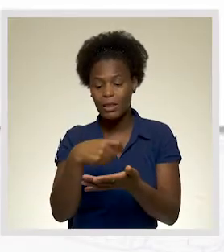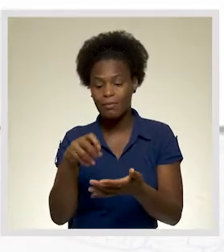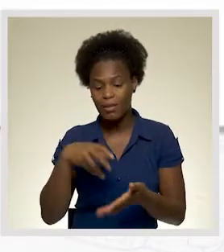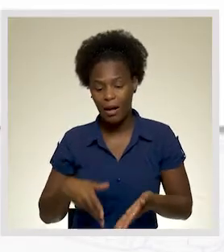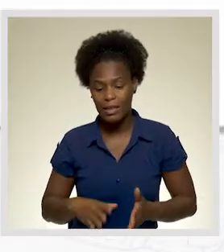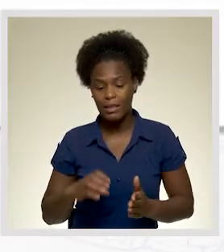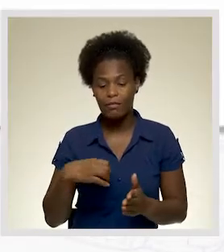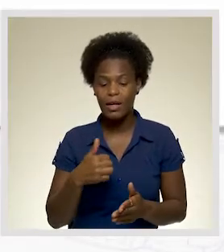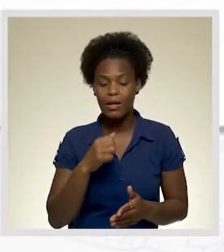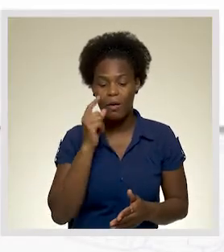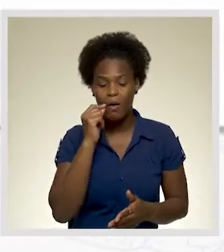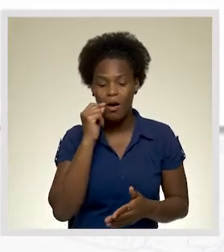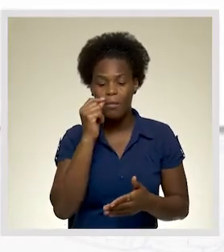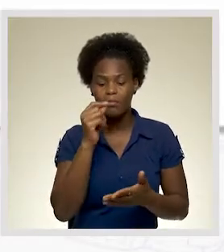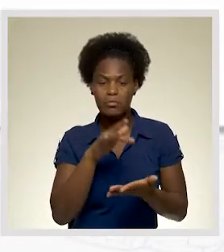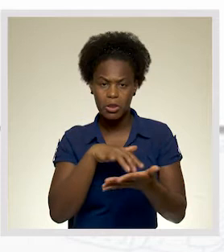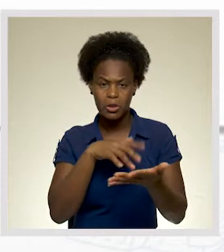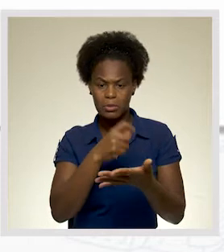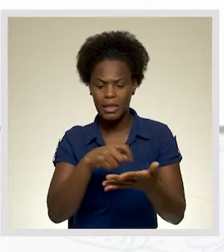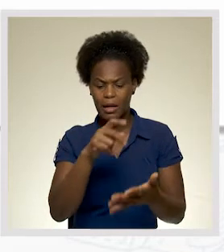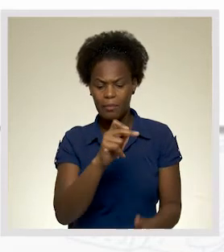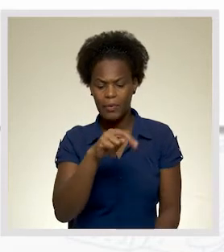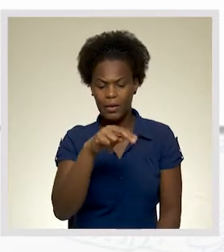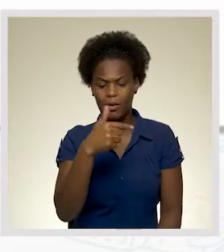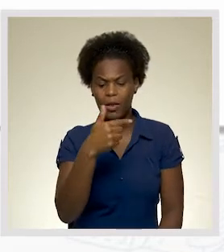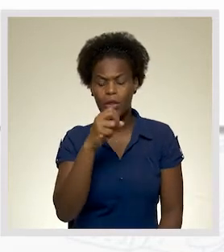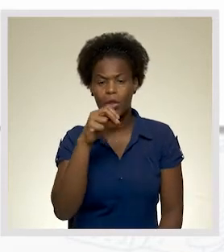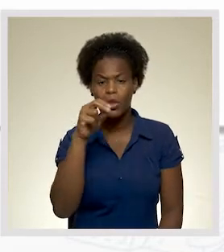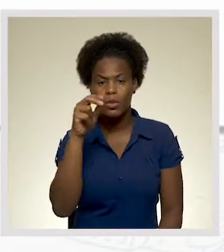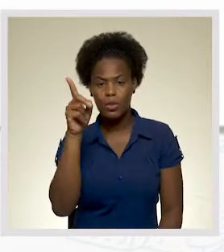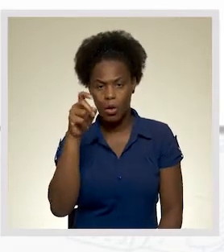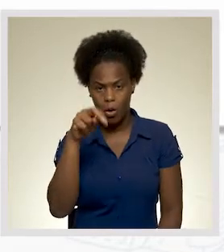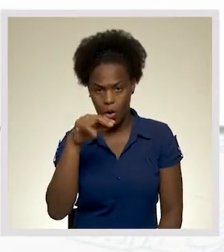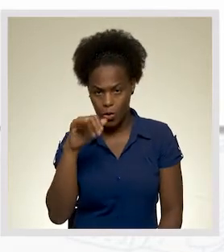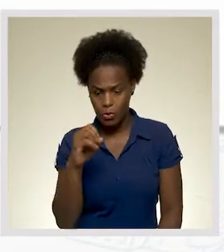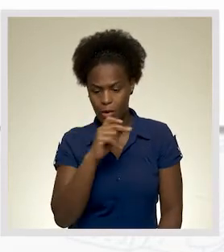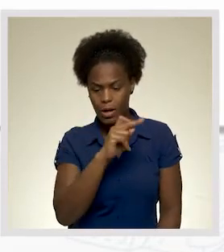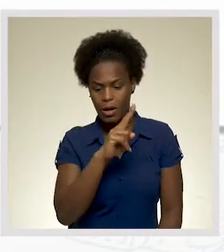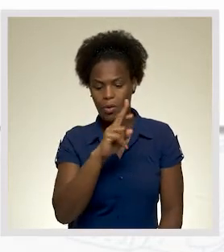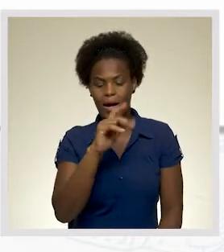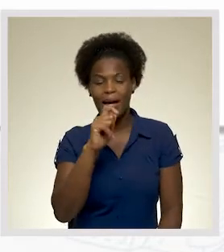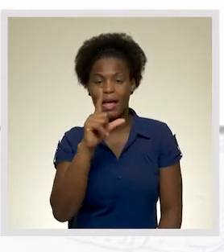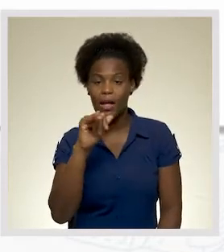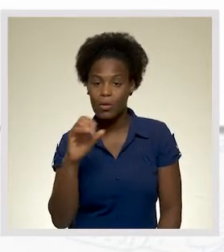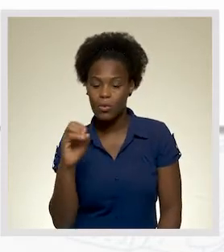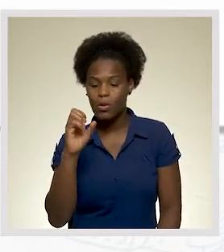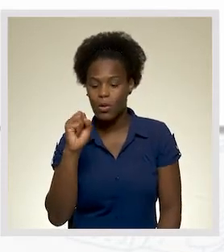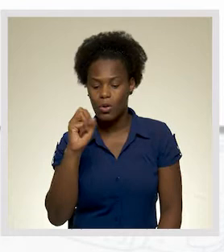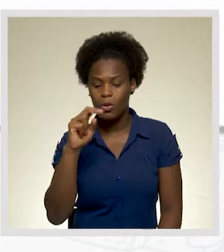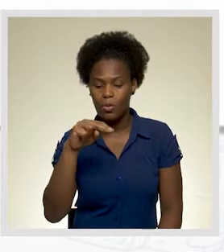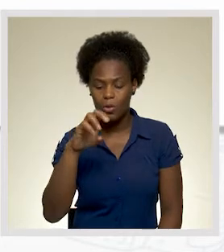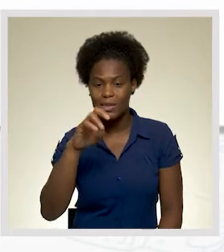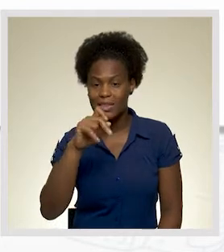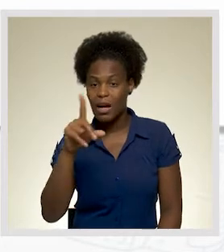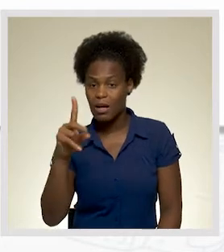pelo ensaísta António Aurélio Gonçalves, que escreveu o ensaio Aspectos da ironia de Eça de